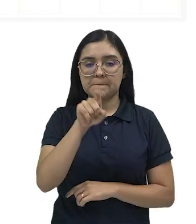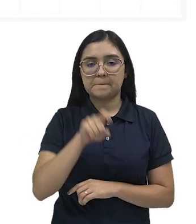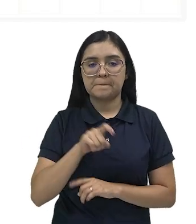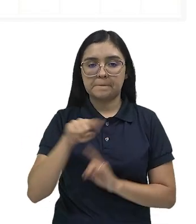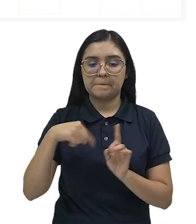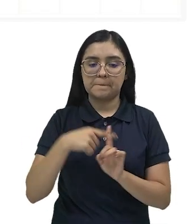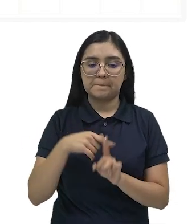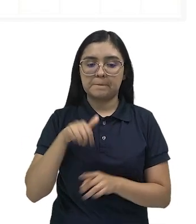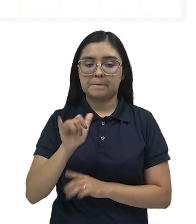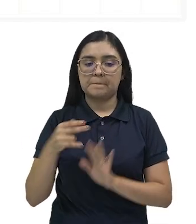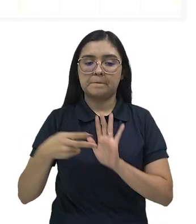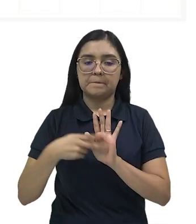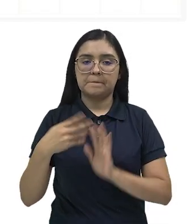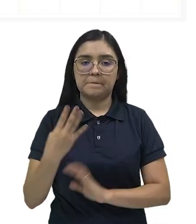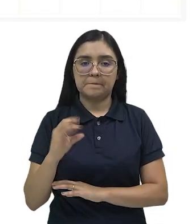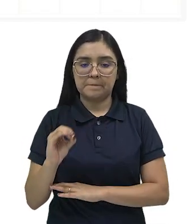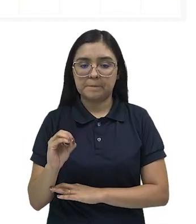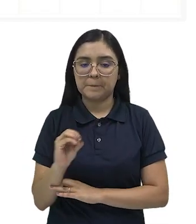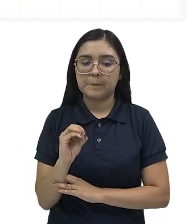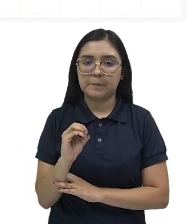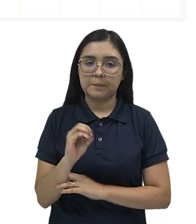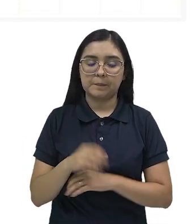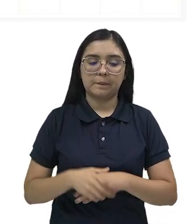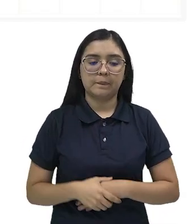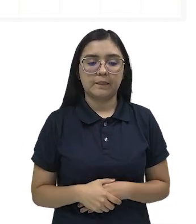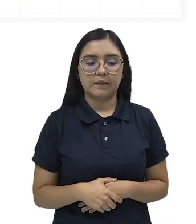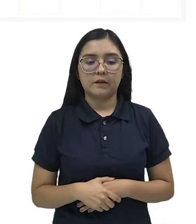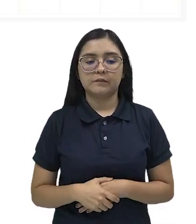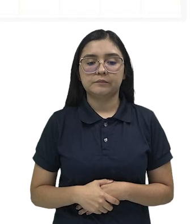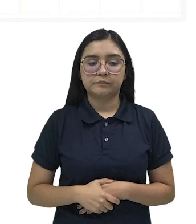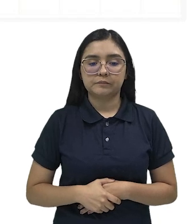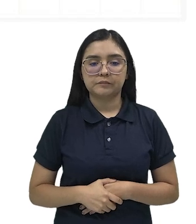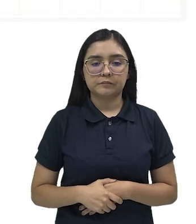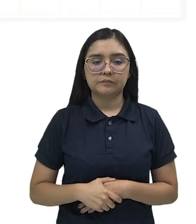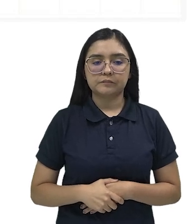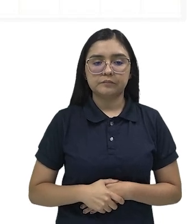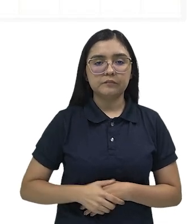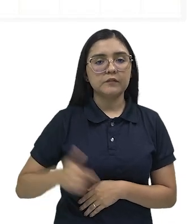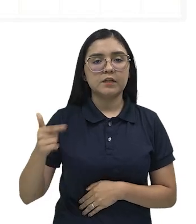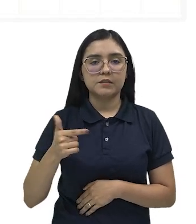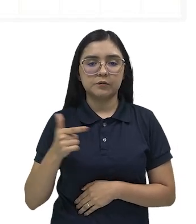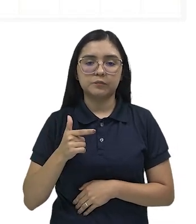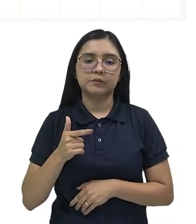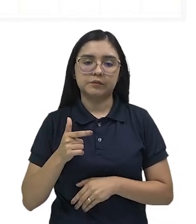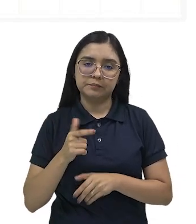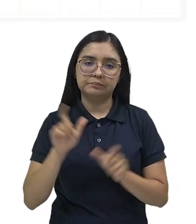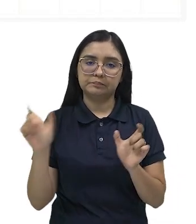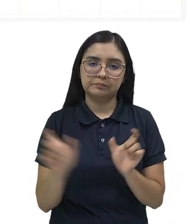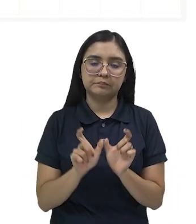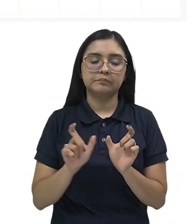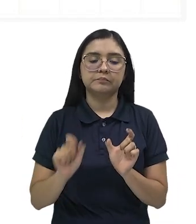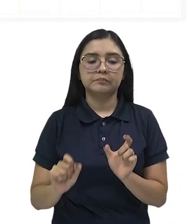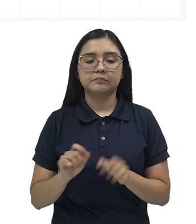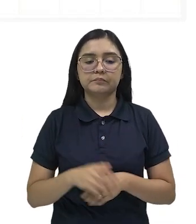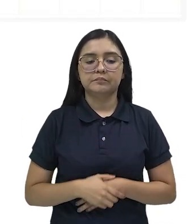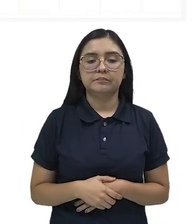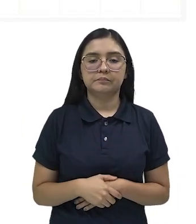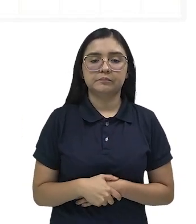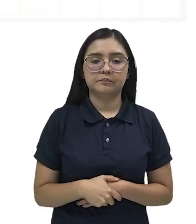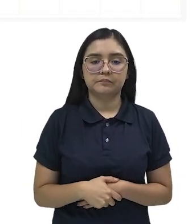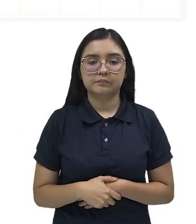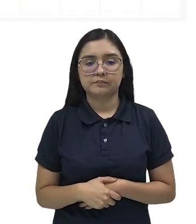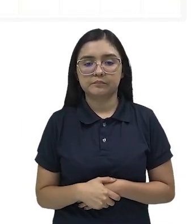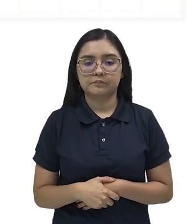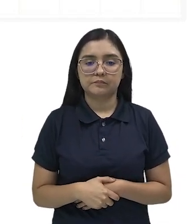Y igual a 40. E agora, juntar a segunda equação. A segunda equação diz que